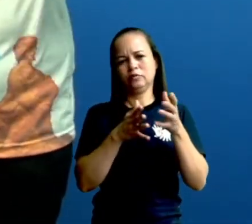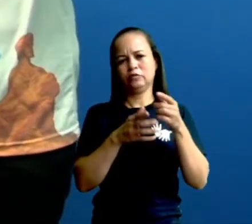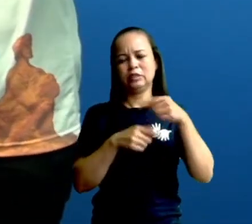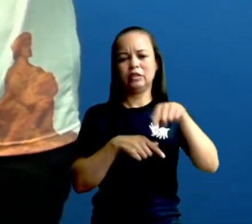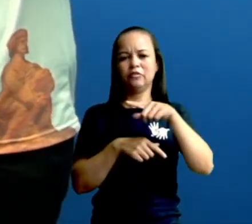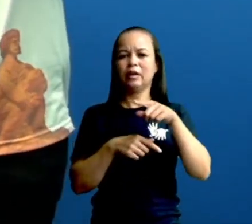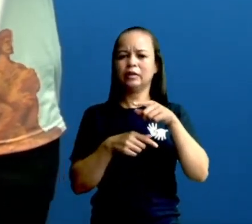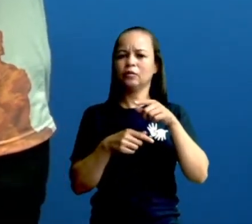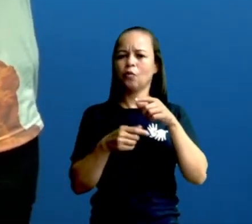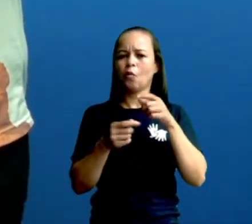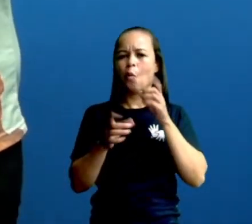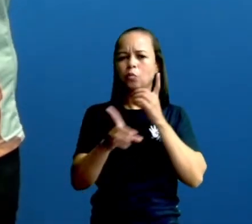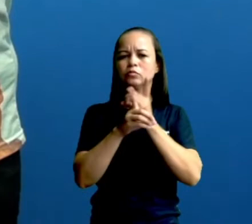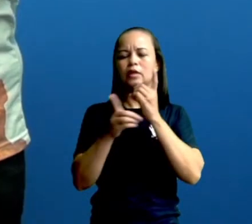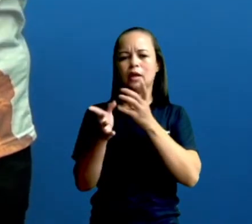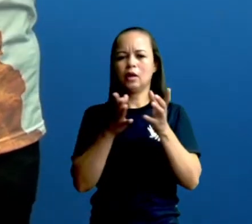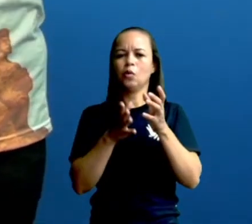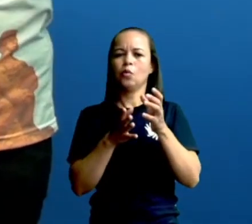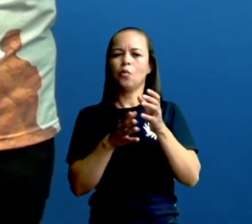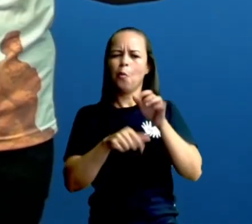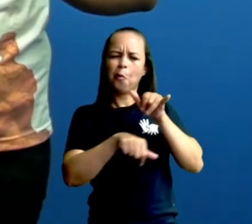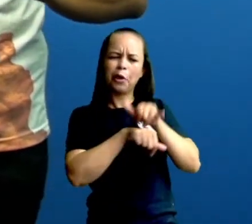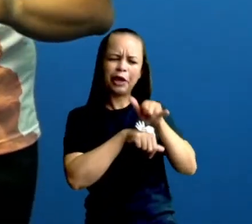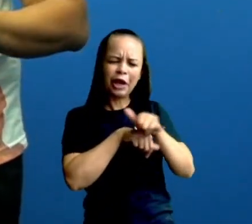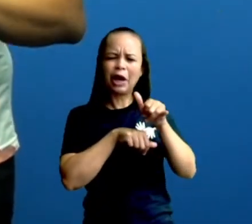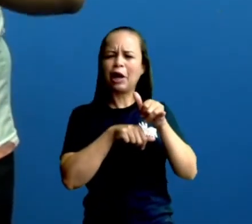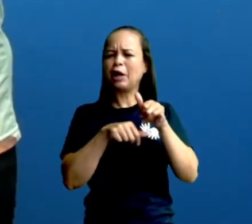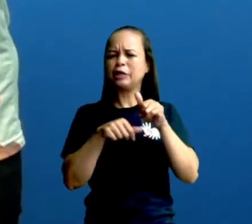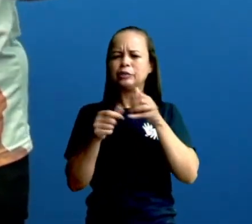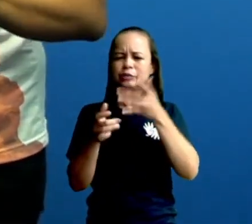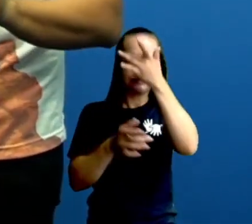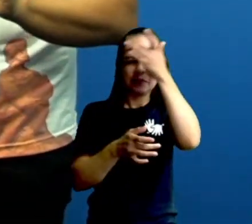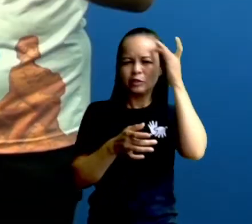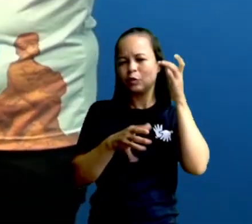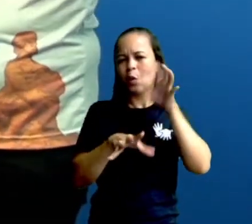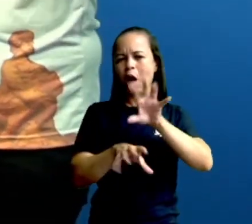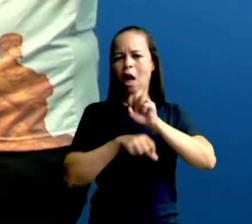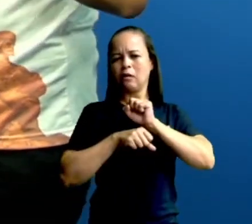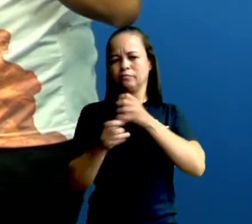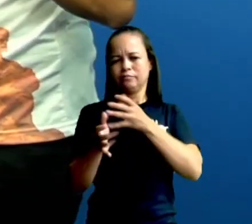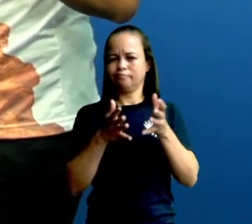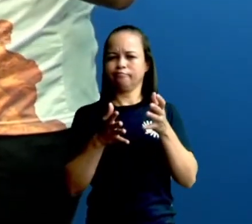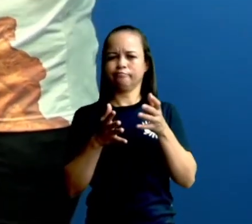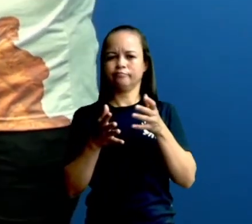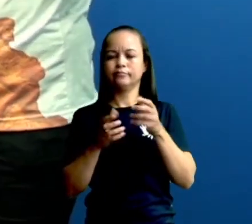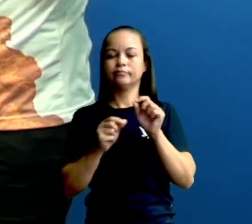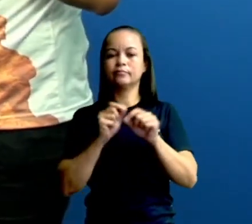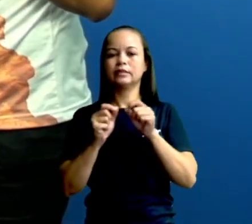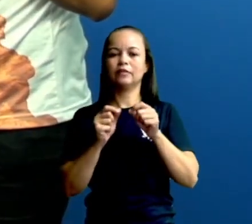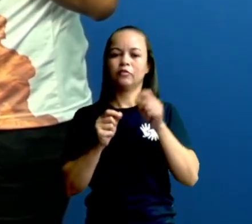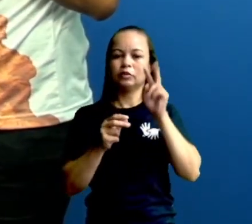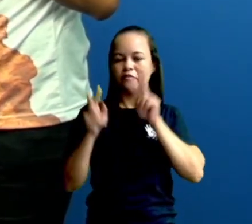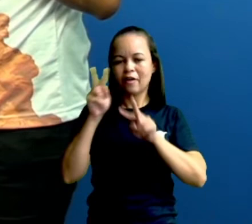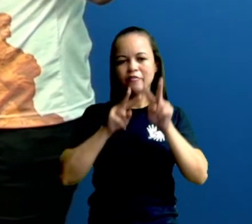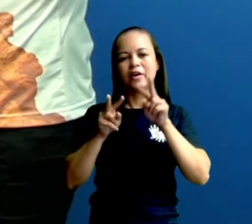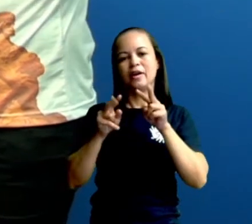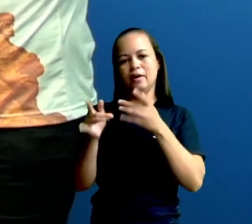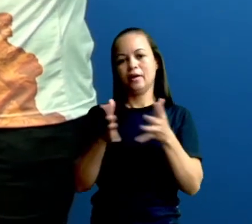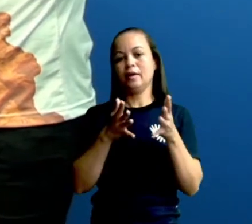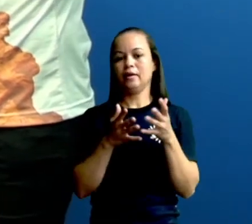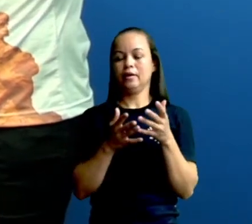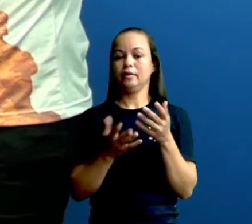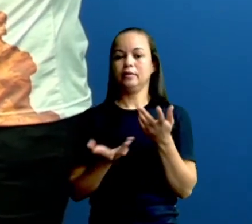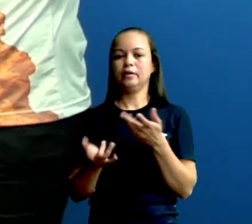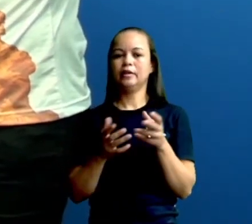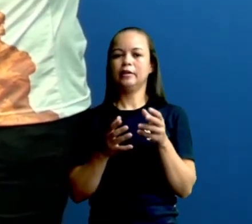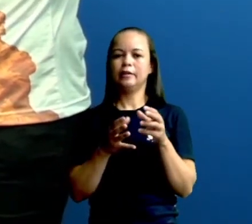encontrar alguma coisa ligada a isso. O engano do consumidor, o consumidor está sendo enganado, alguma coisa desse tipo. bote lá na Netflix e você vai ver que vai, com